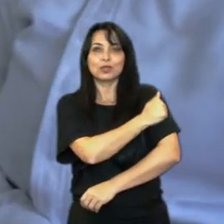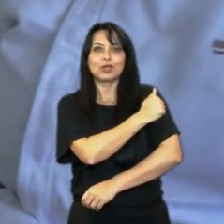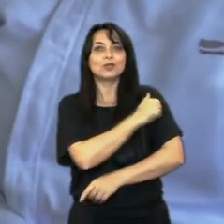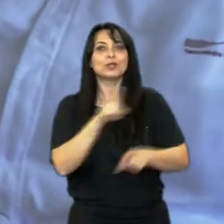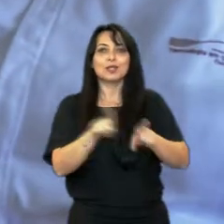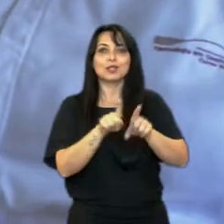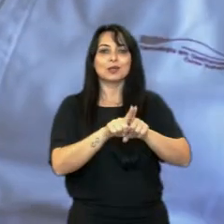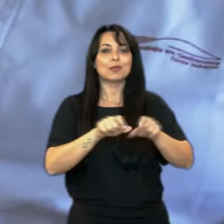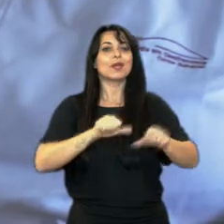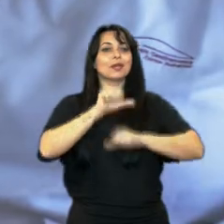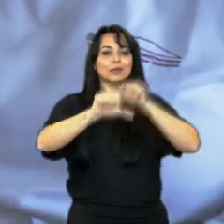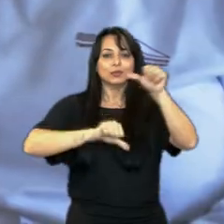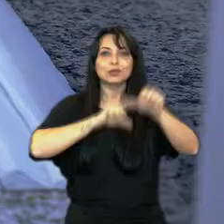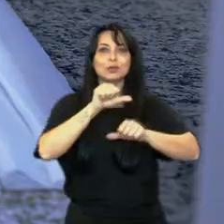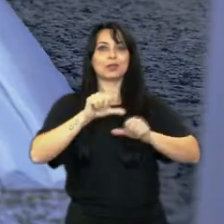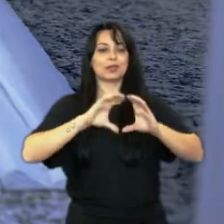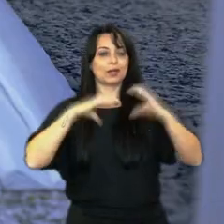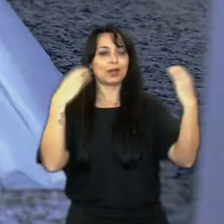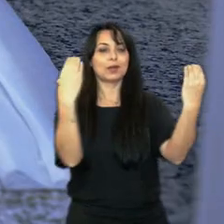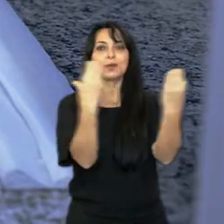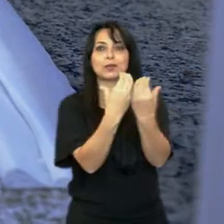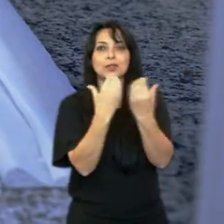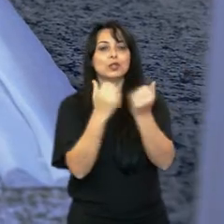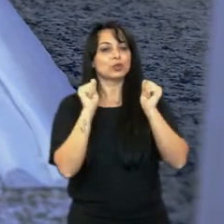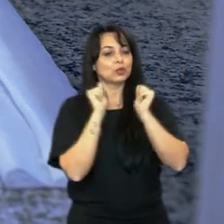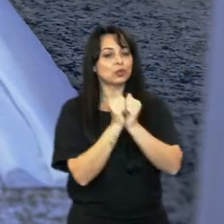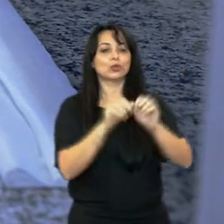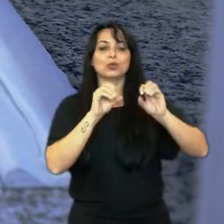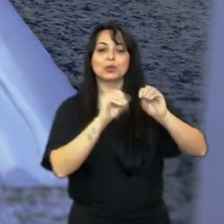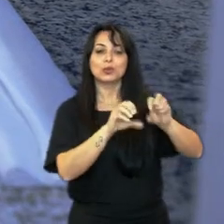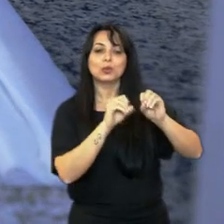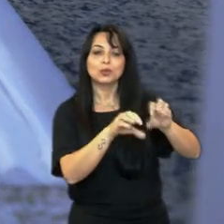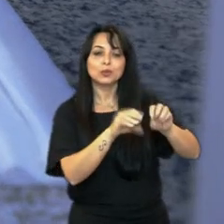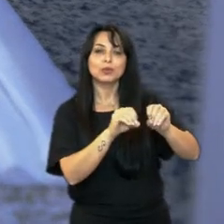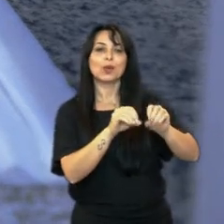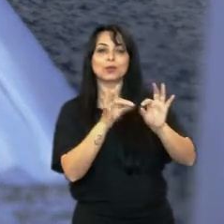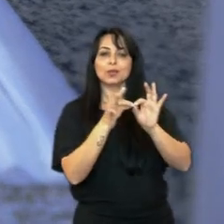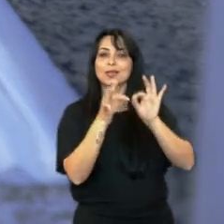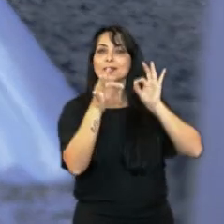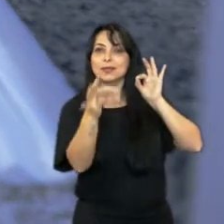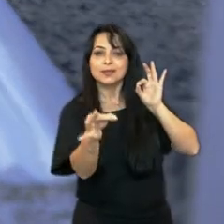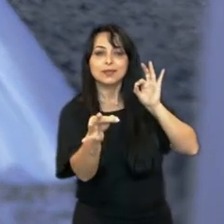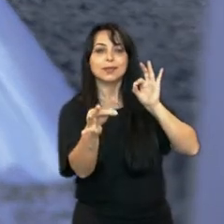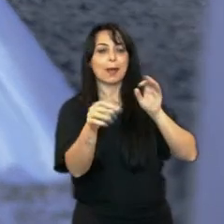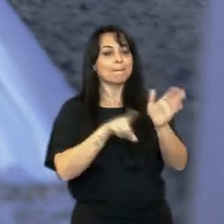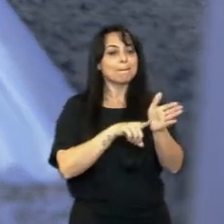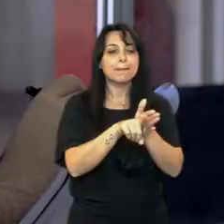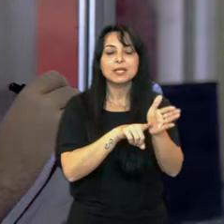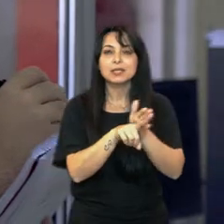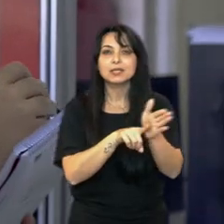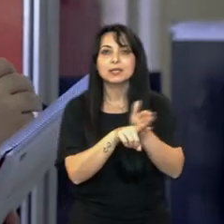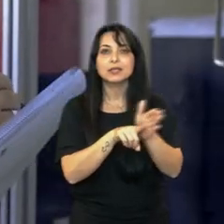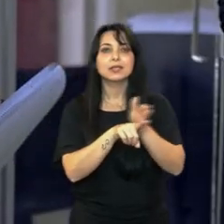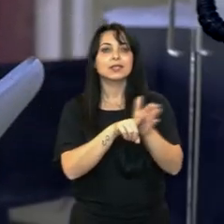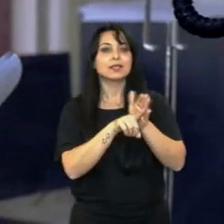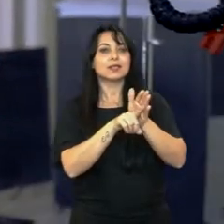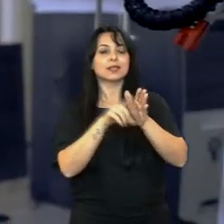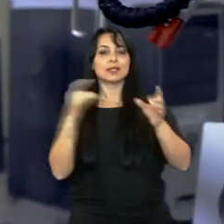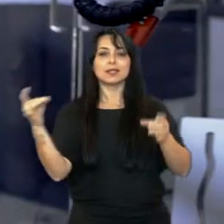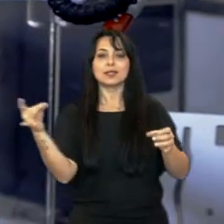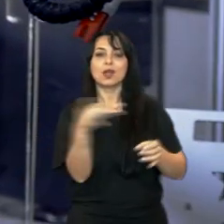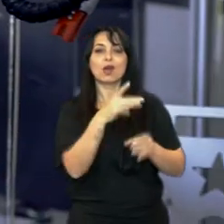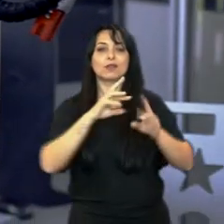de suas comunidades, por meio do ensino, da extensão, da pesquisa, da